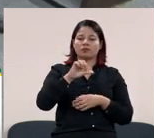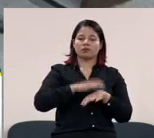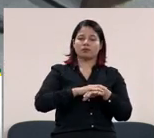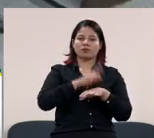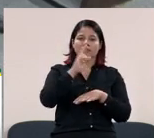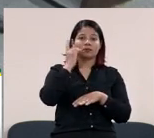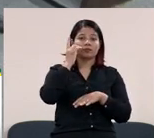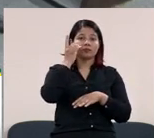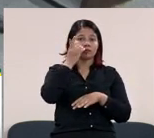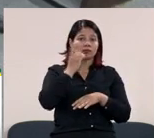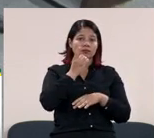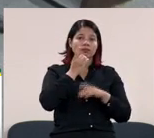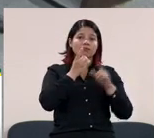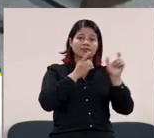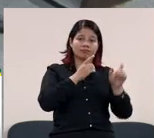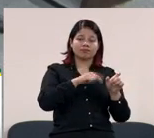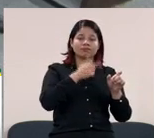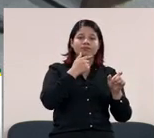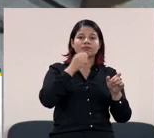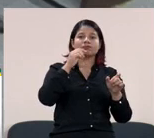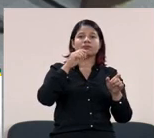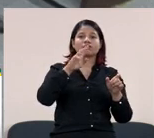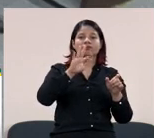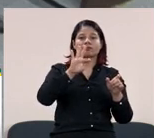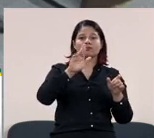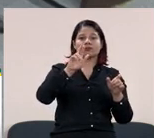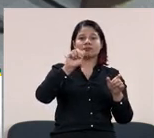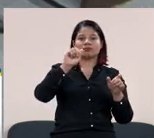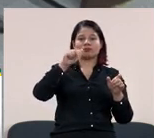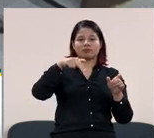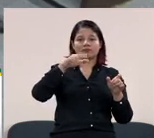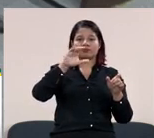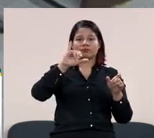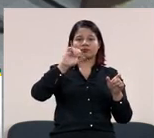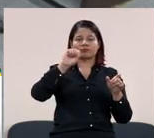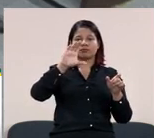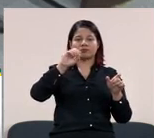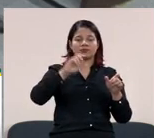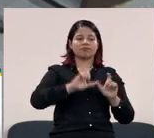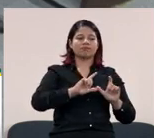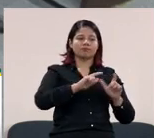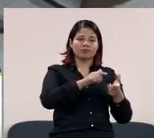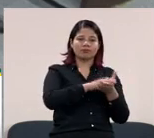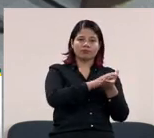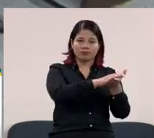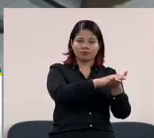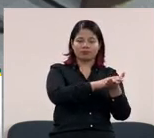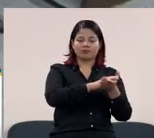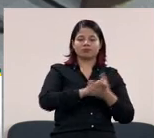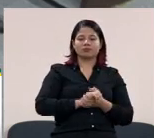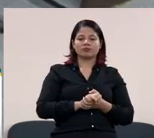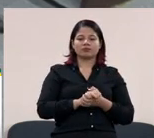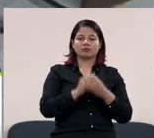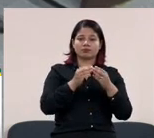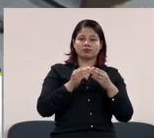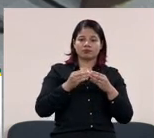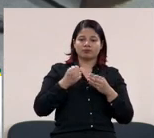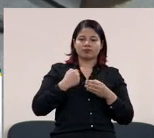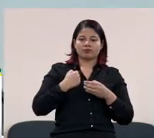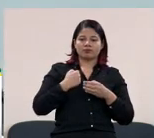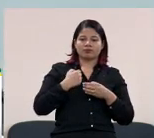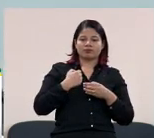de aplauso ao senhor Francisco Gomes Quintela. Moção 080/19, de autoria do deputado Diogo Cine, moção de aplauso à